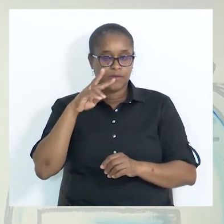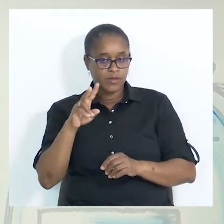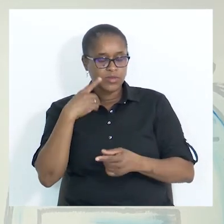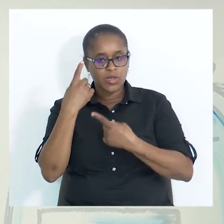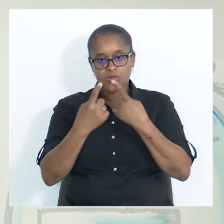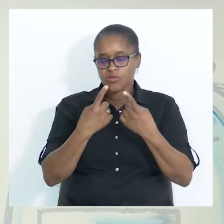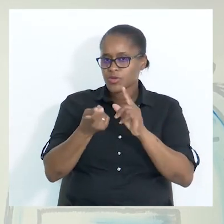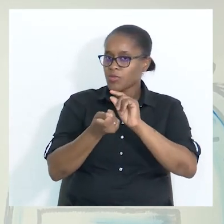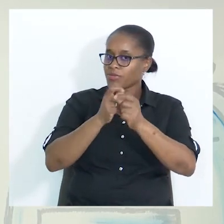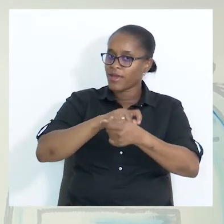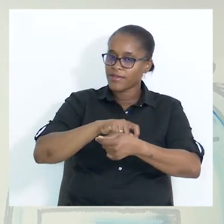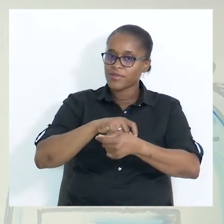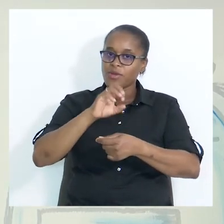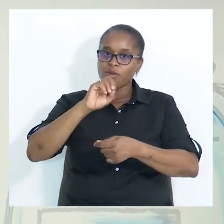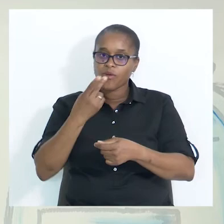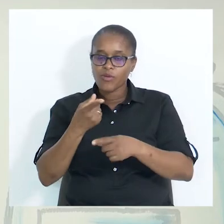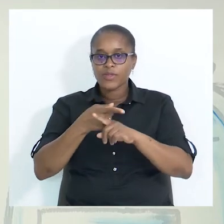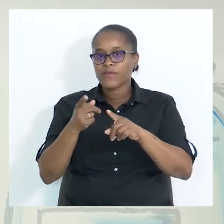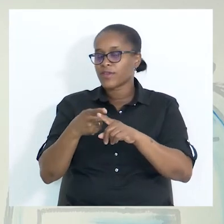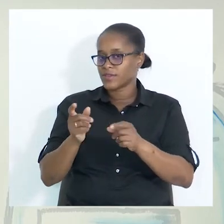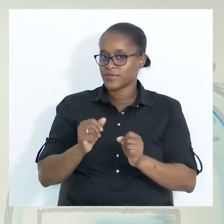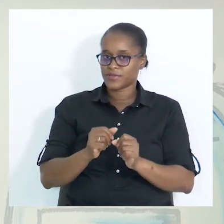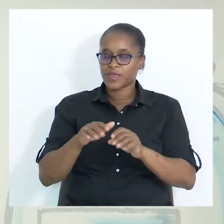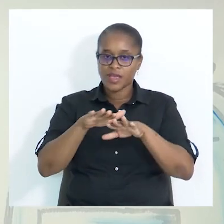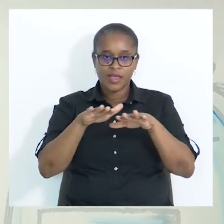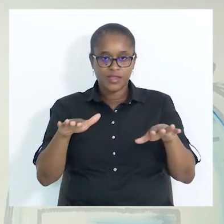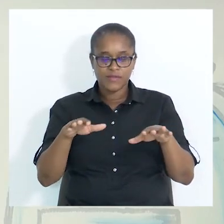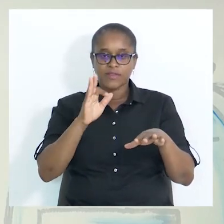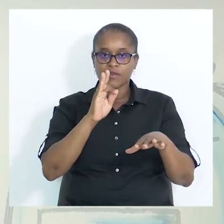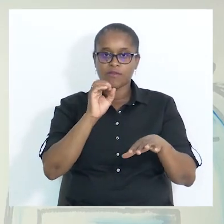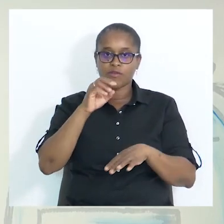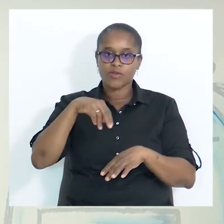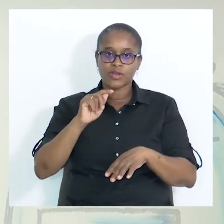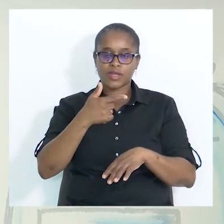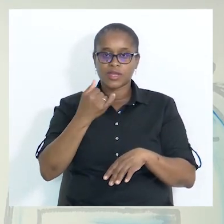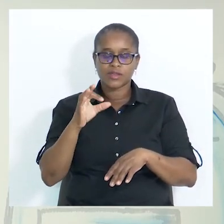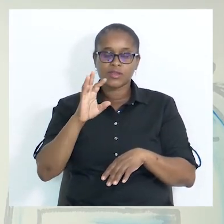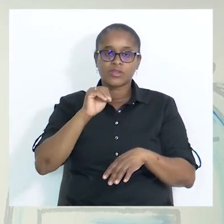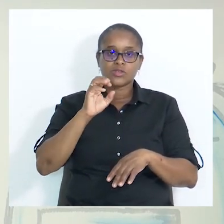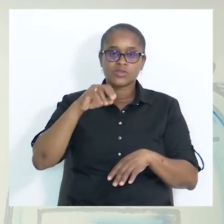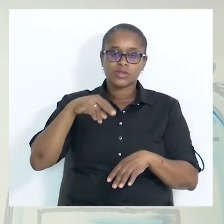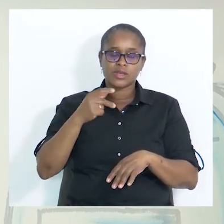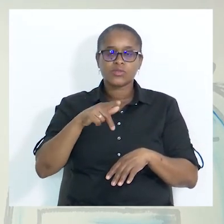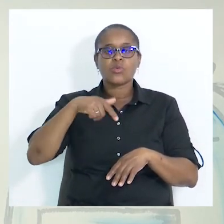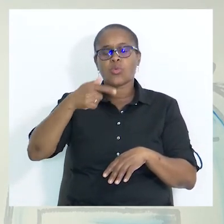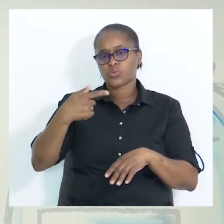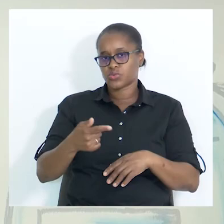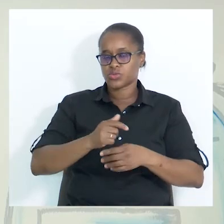Vimos algumas alterações ou diferenciações a nível fonético, a nível semântico, entre